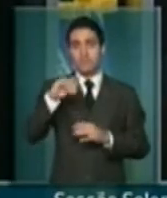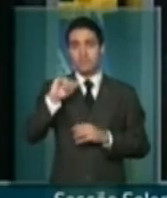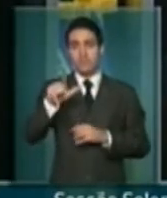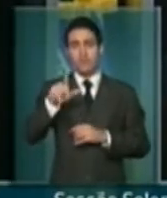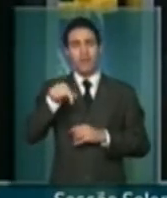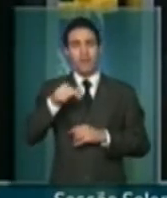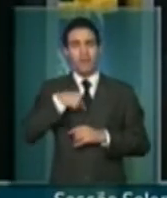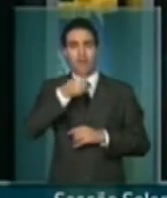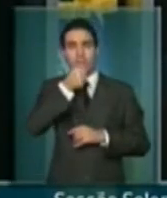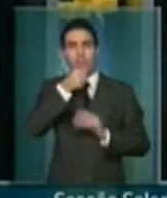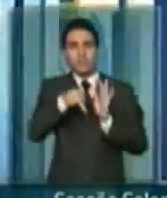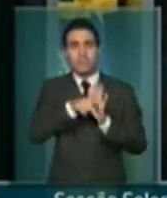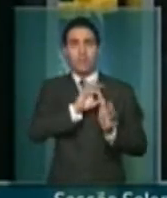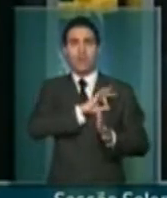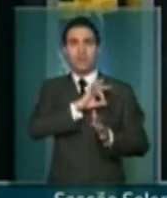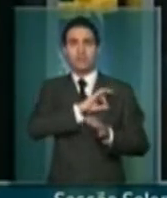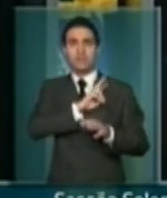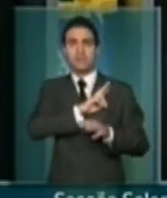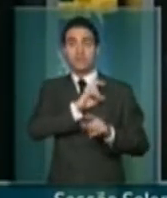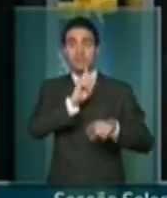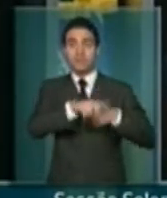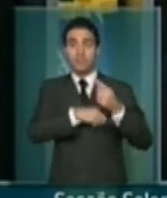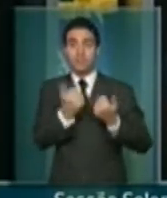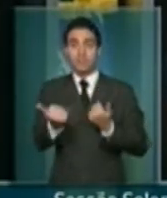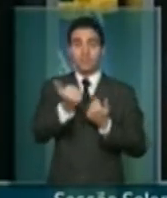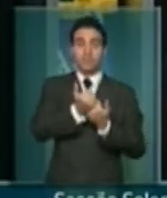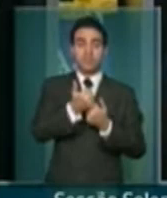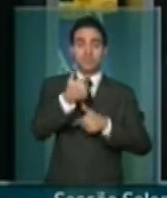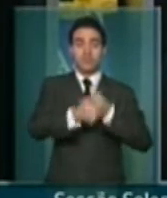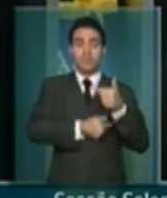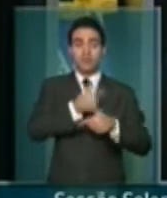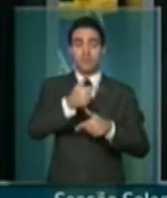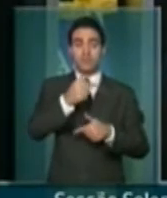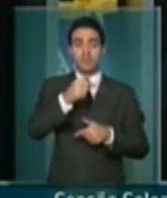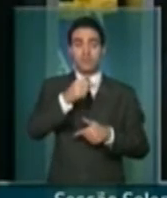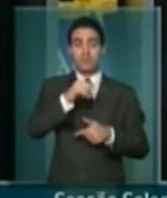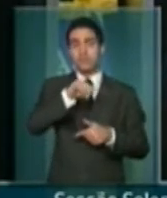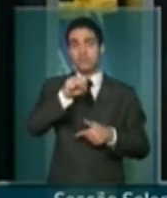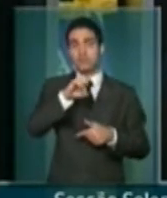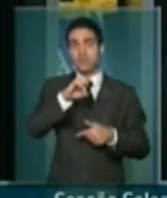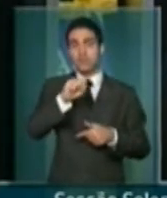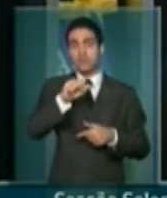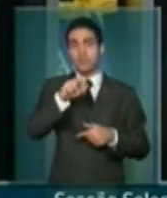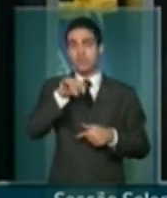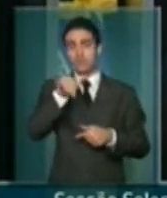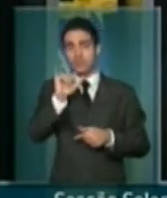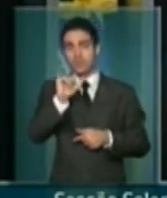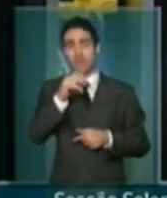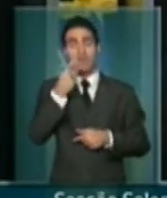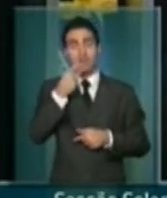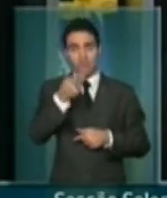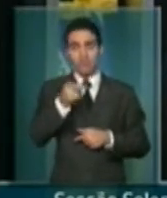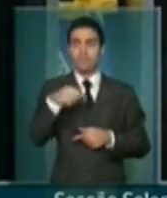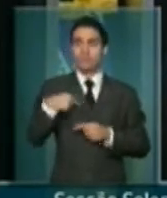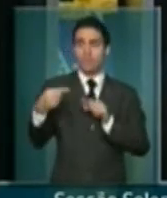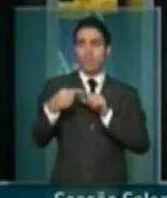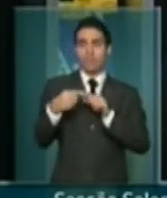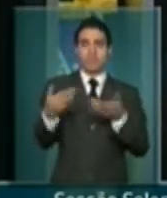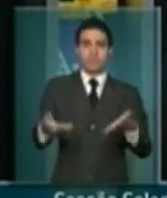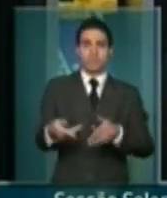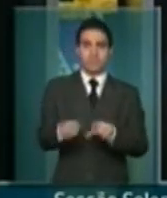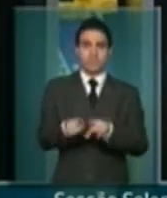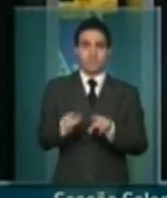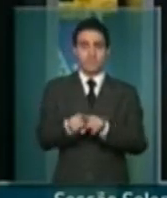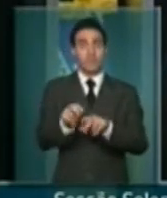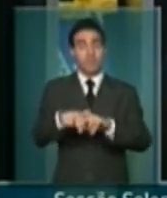ex-repórter policial, que chegou a presidente, José Sarney, que acho que isso que ele disse serve para os dias de hoje também.